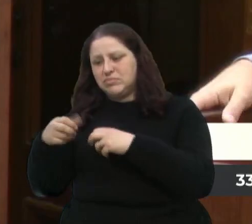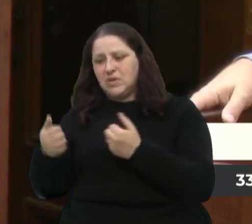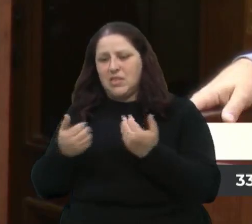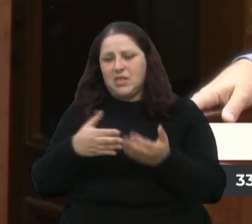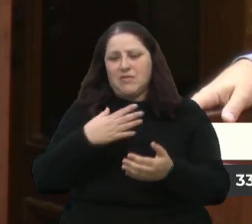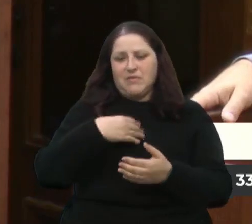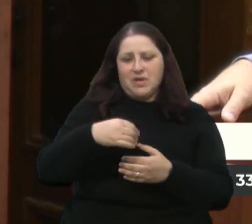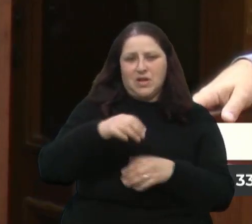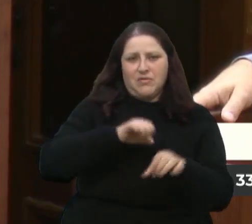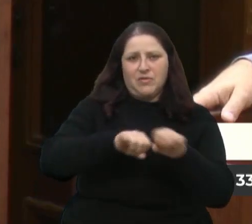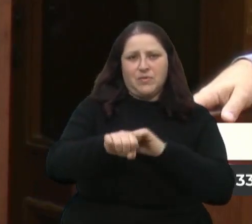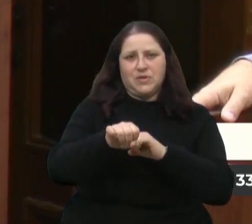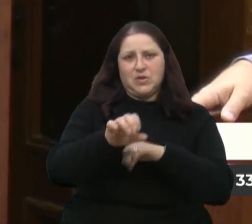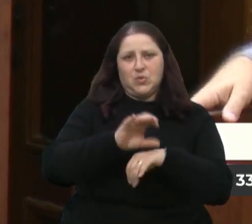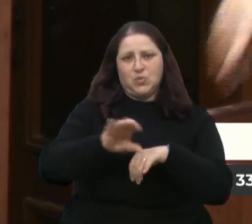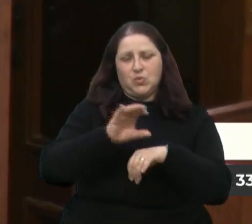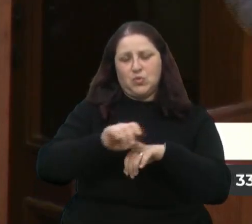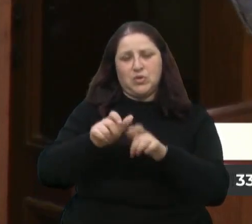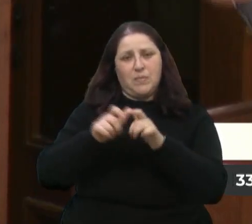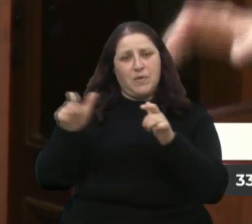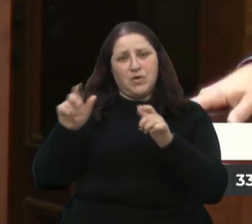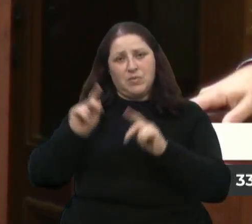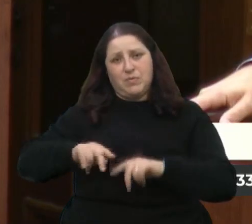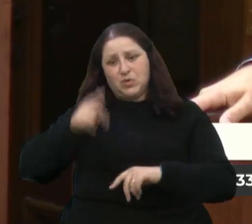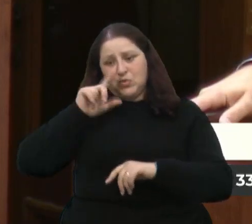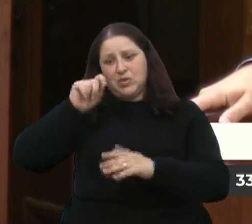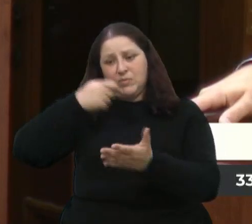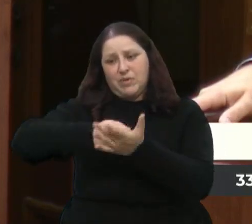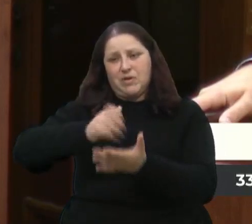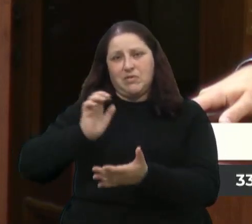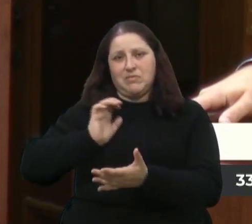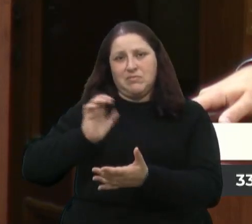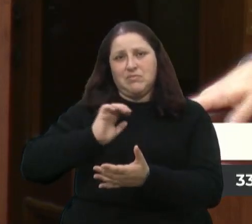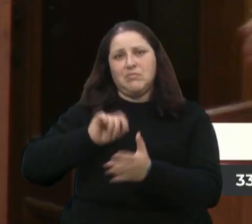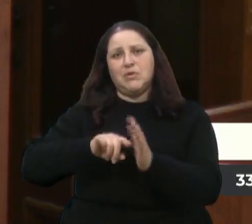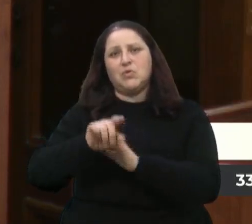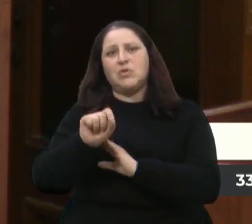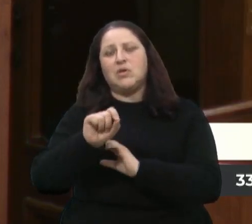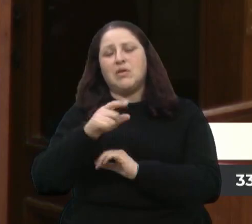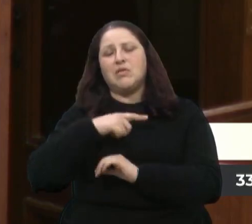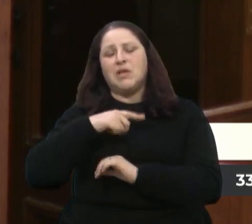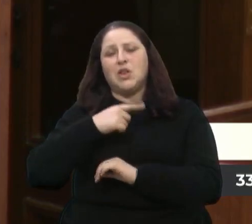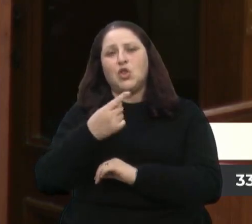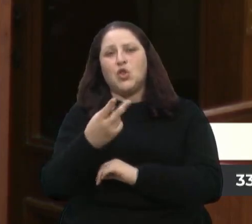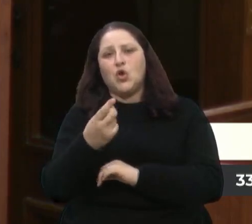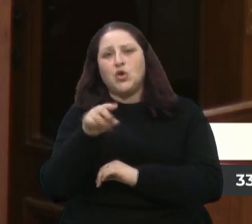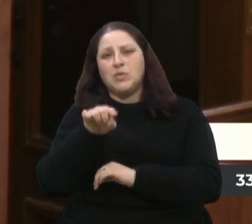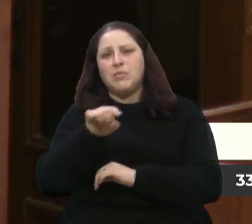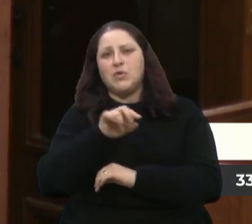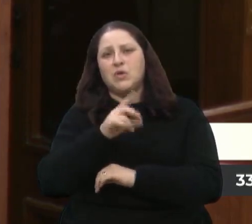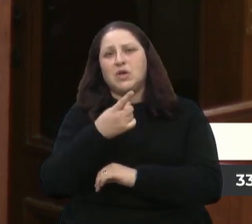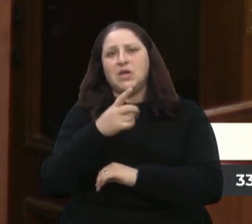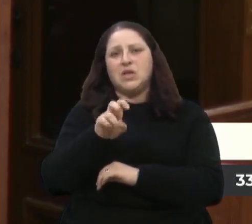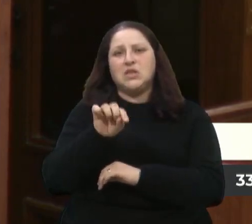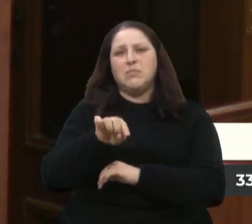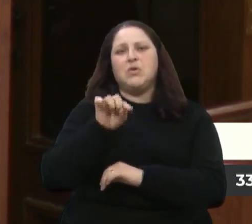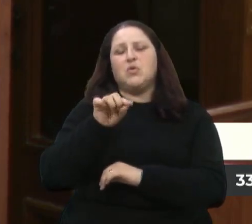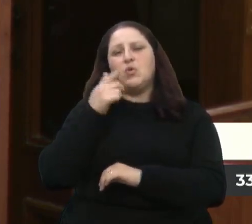que é absolutamente elitizado. Quem é que tem 12, 15 mil? Mesmo as pessoas que têm um pouco mais de